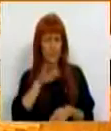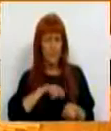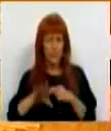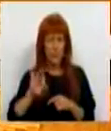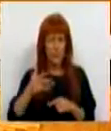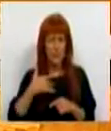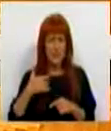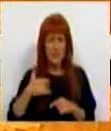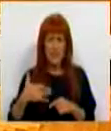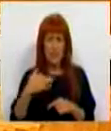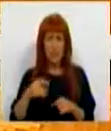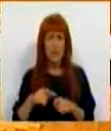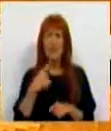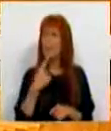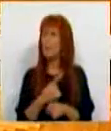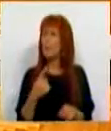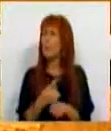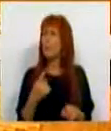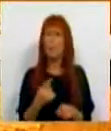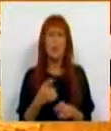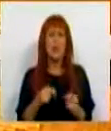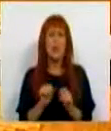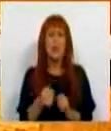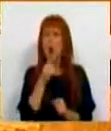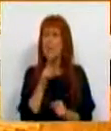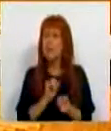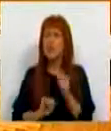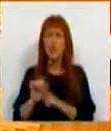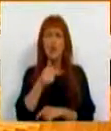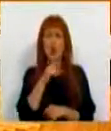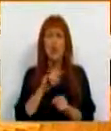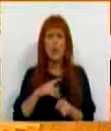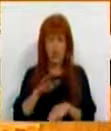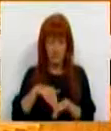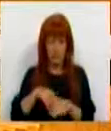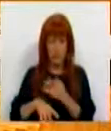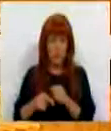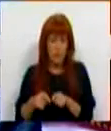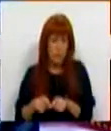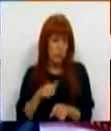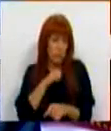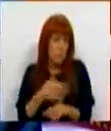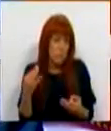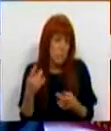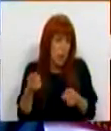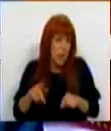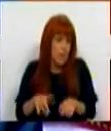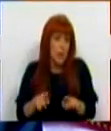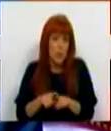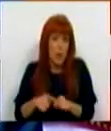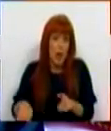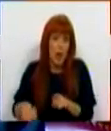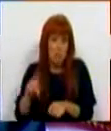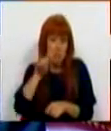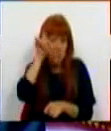do PSD e do CDS a justificarem as suas opções e as opções que tomaram, legítimas, certamente, e também certamente